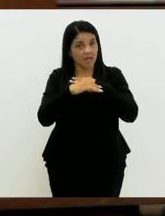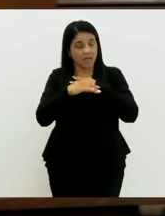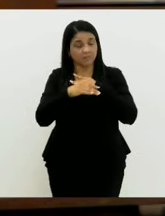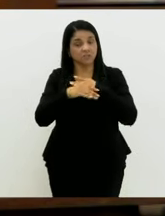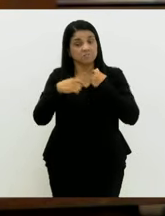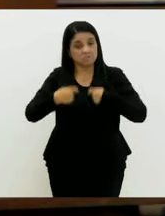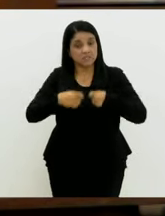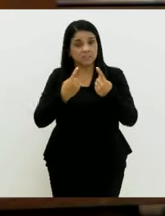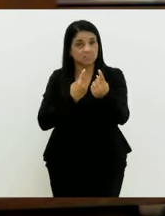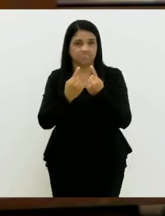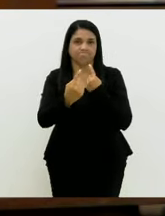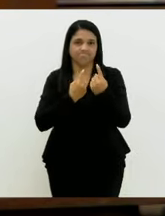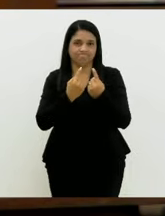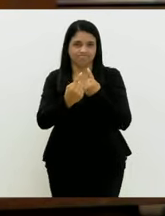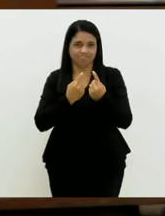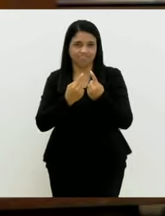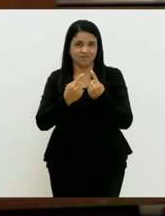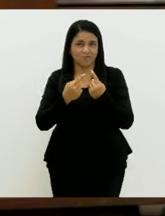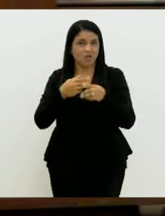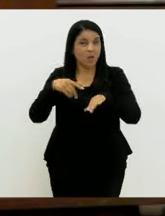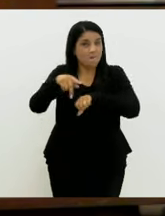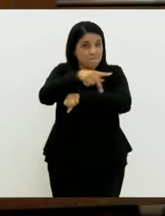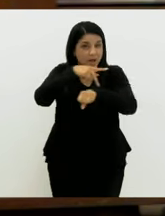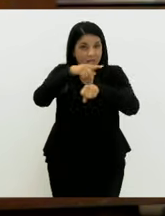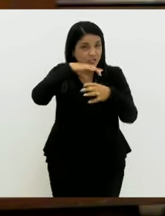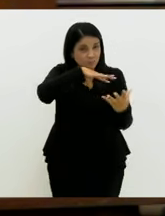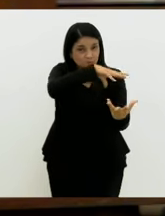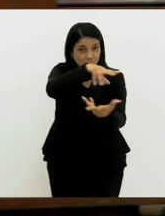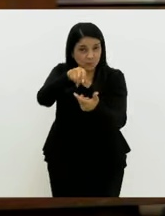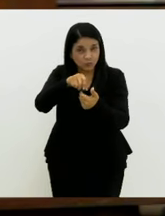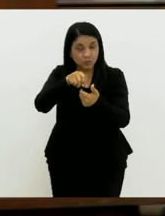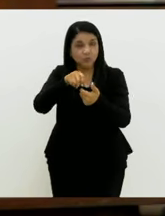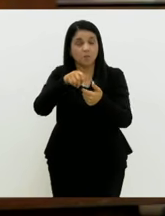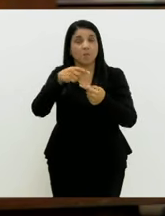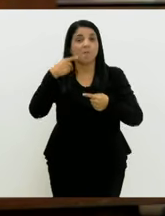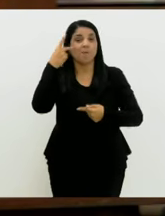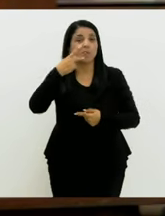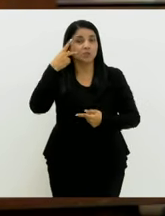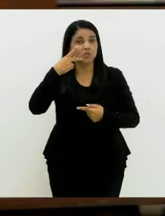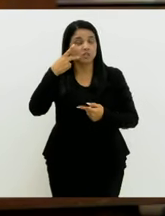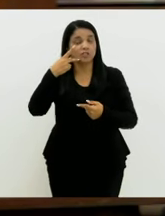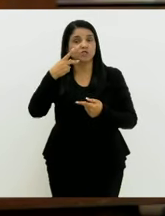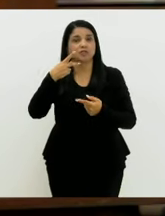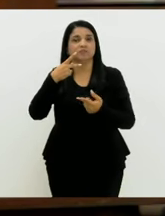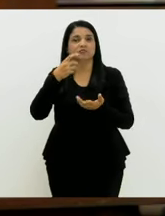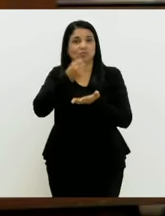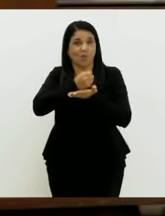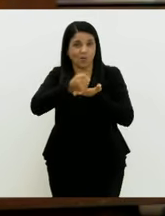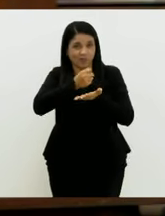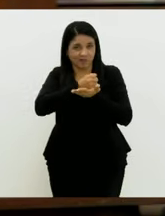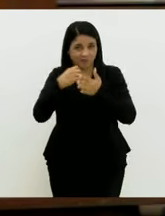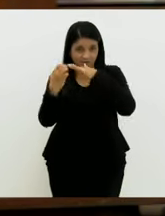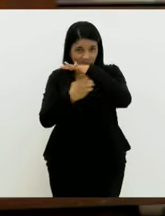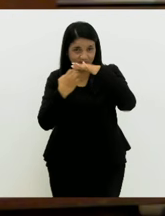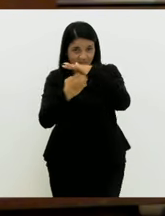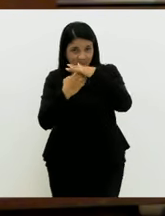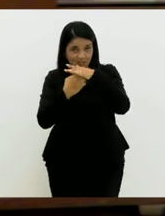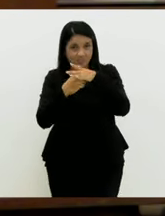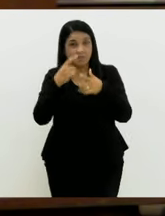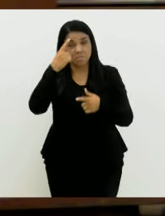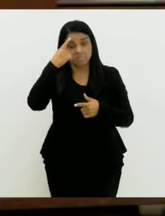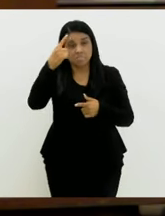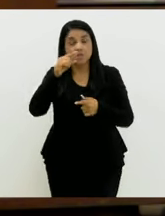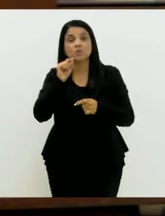país do mundo que tem uma política de concessão decente e que preza pelo interesse público e não pelos lucros das